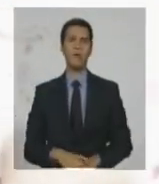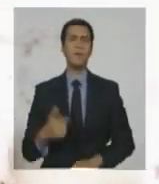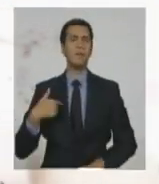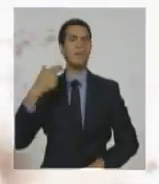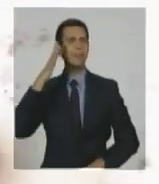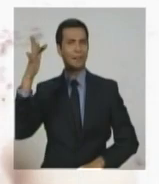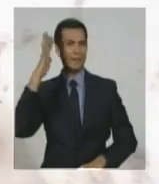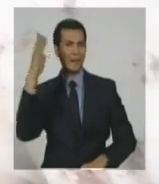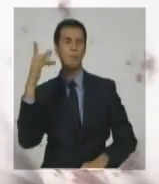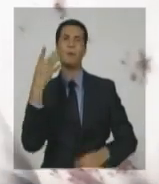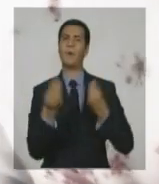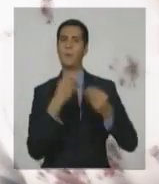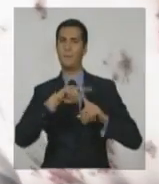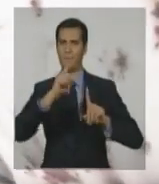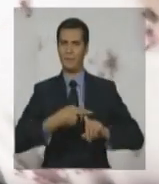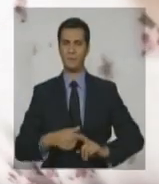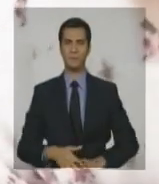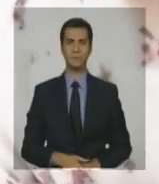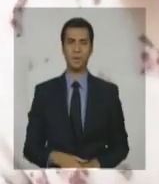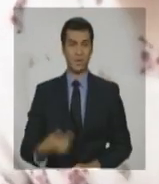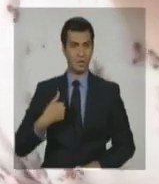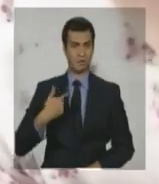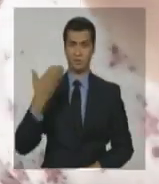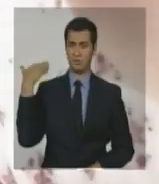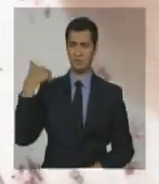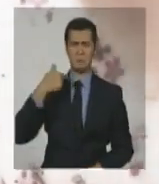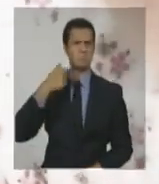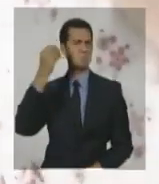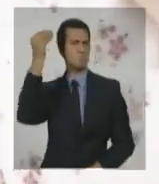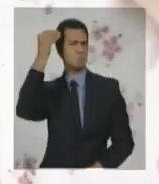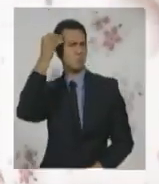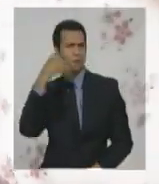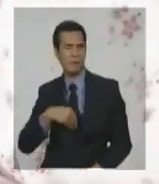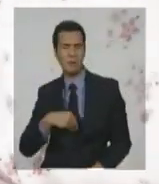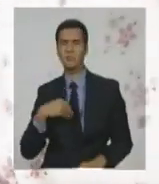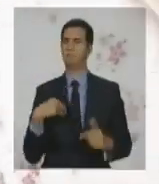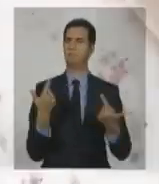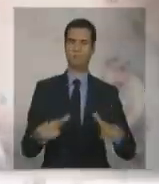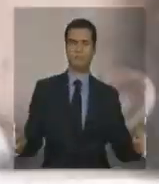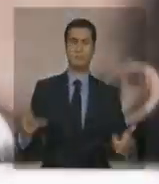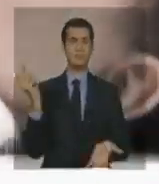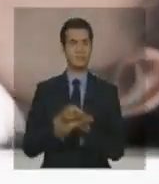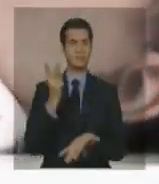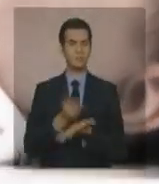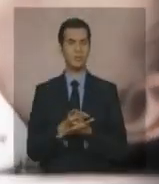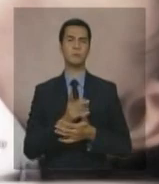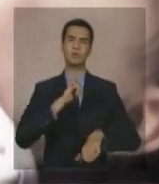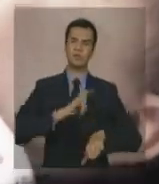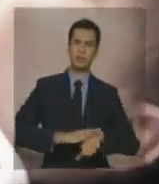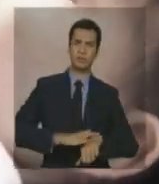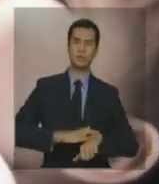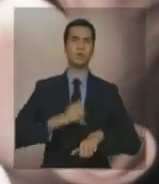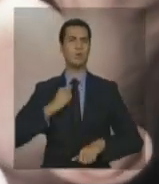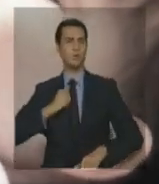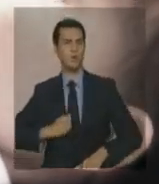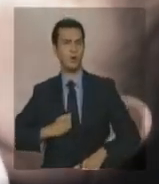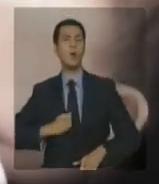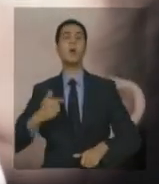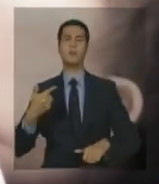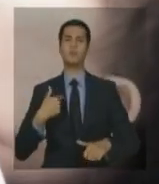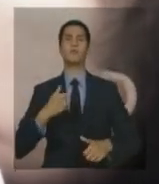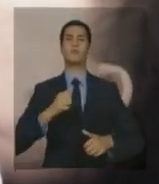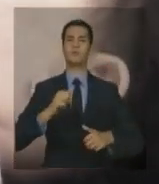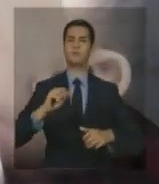tinha preguiça. Então, toda vez dava um banho, fez xixi, fez cocô, banho. Porque aí eu estava segura de que estavam